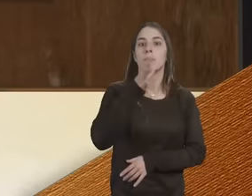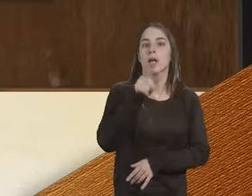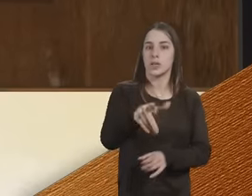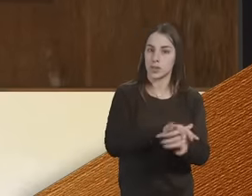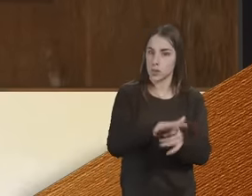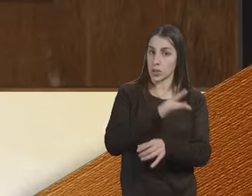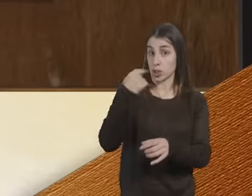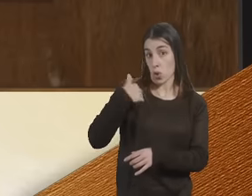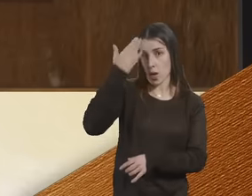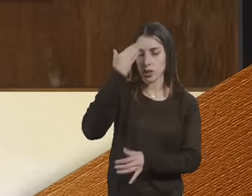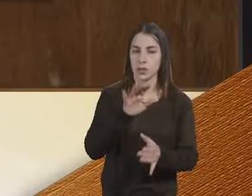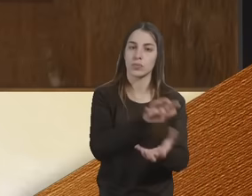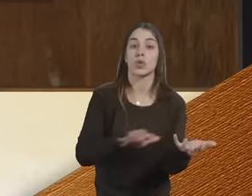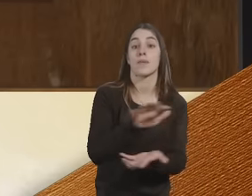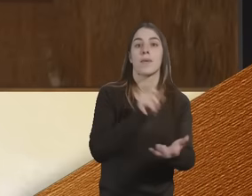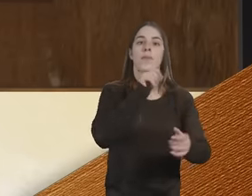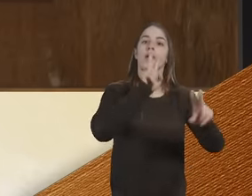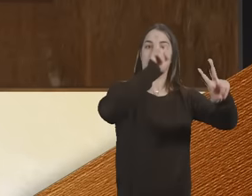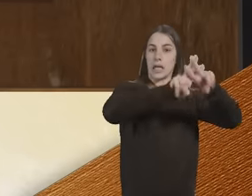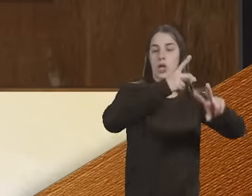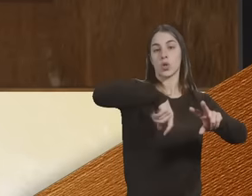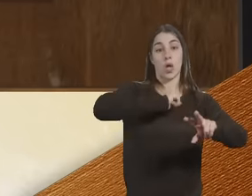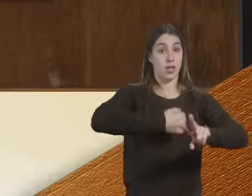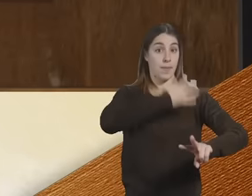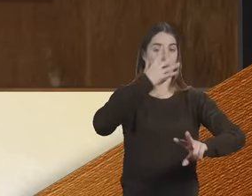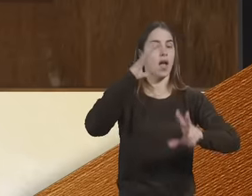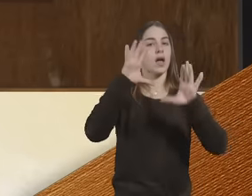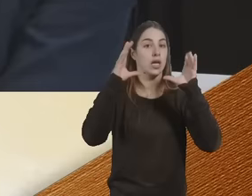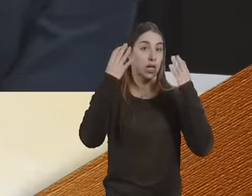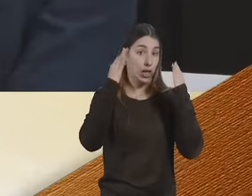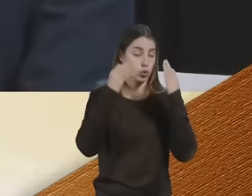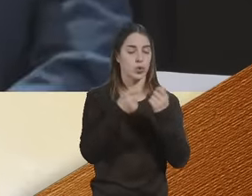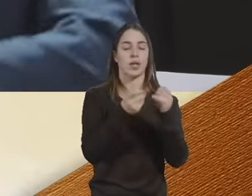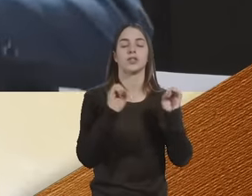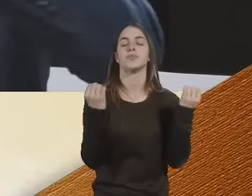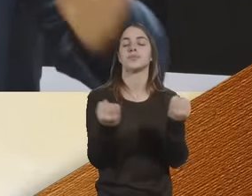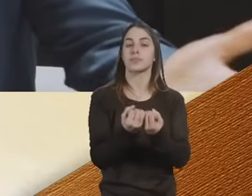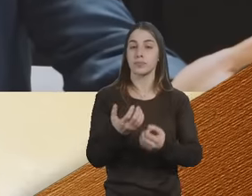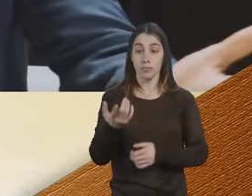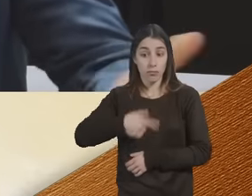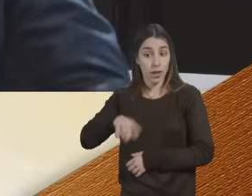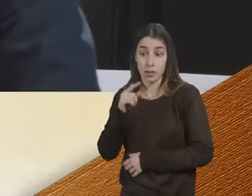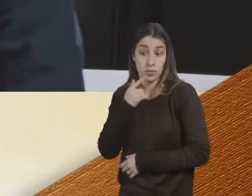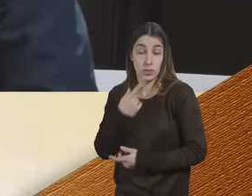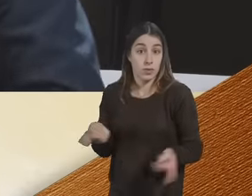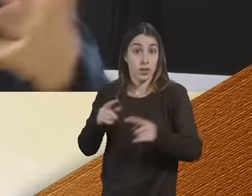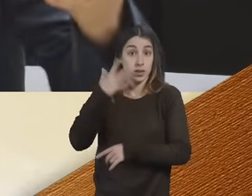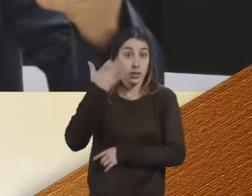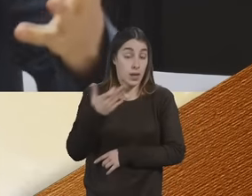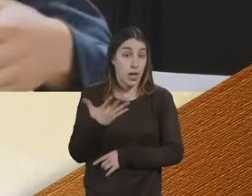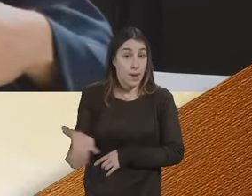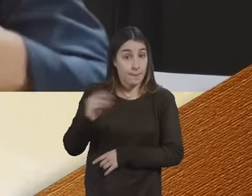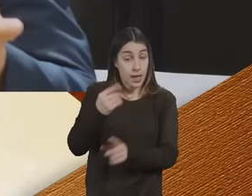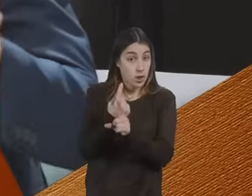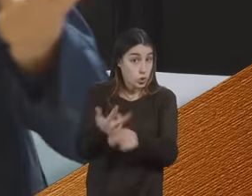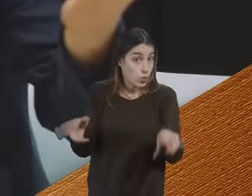eu achei polémica, não se esqueçam de usar Cardinal Nossa Manhã nas redes sociais. E nós voltamos para a semana com mais